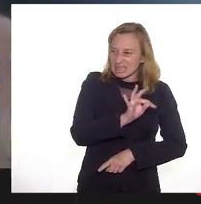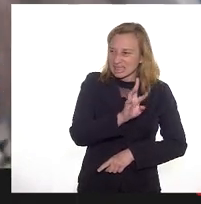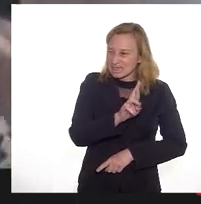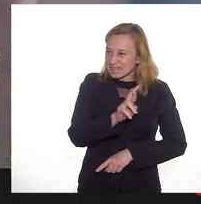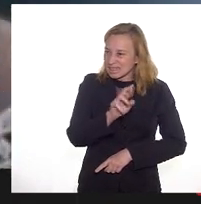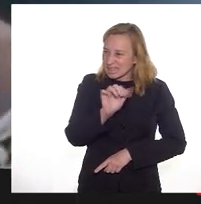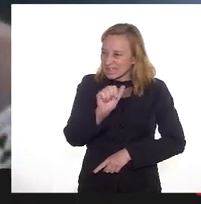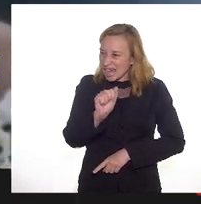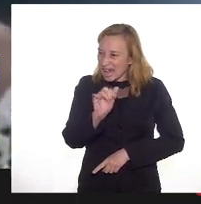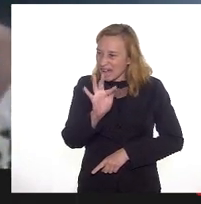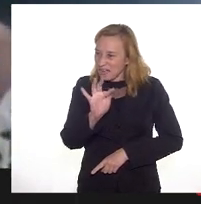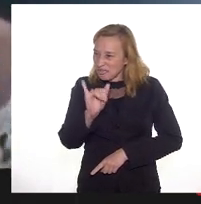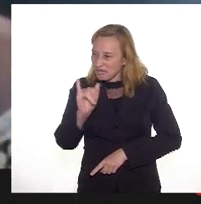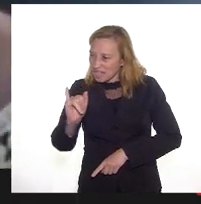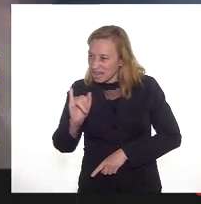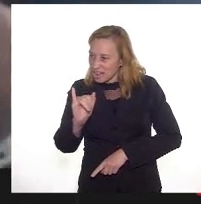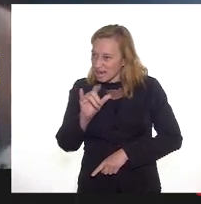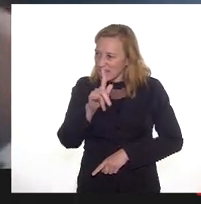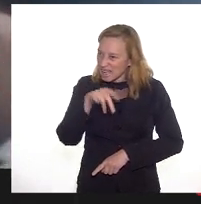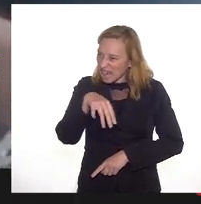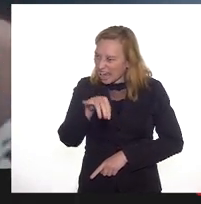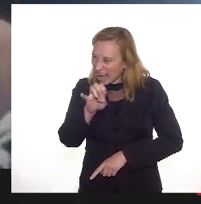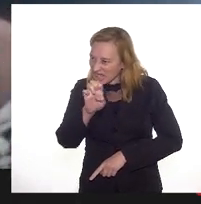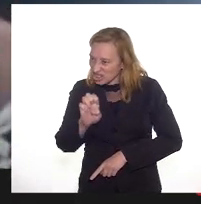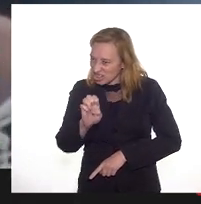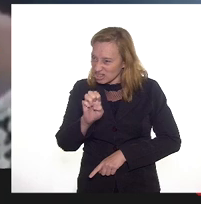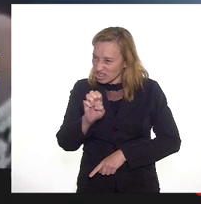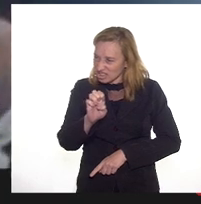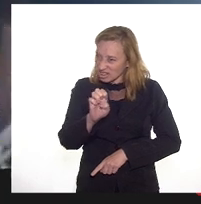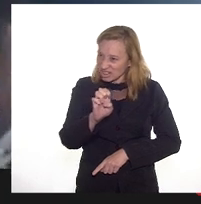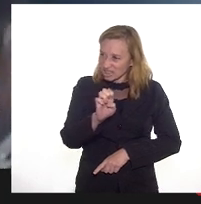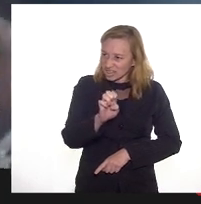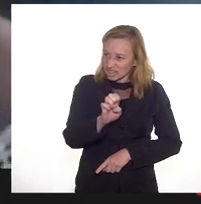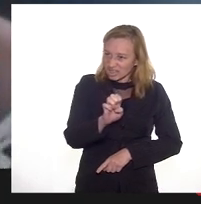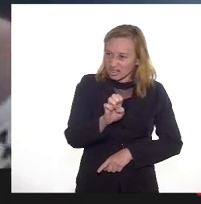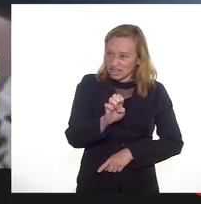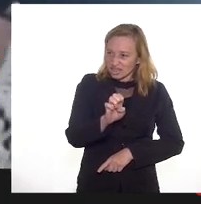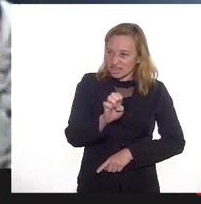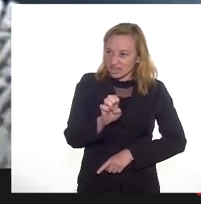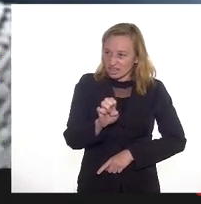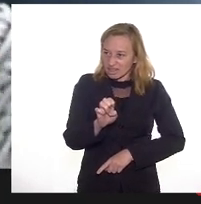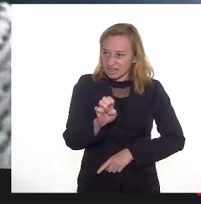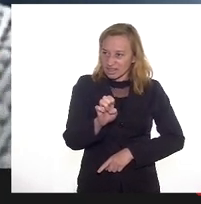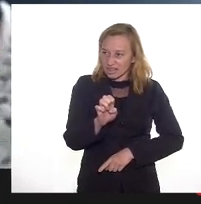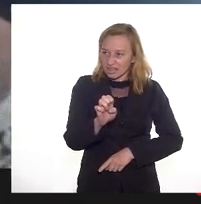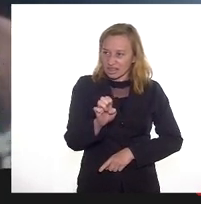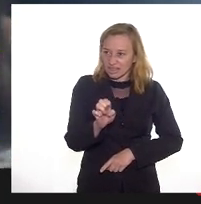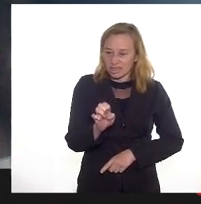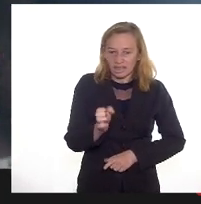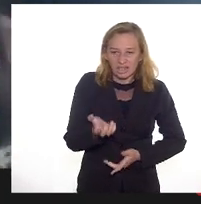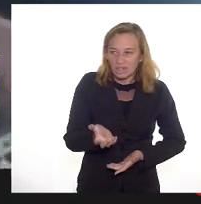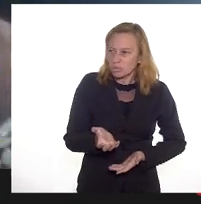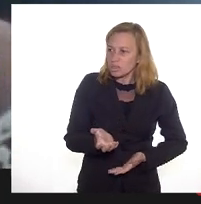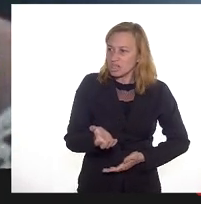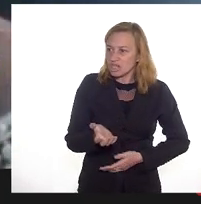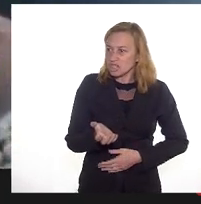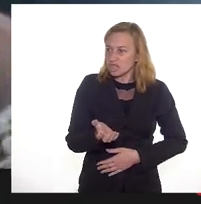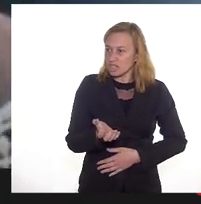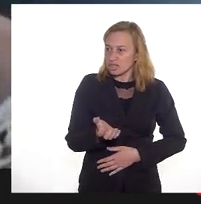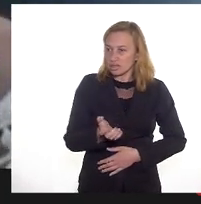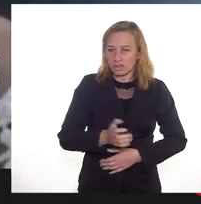milicrentes, traficantes de Cristo, enfim, existem várias designações que eles se auto-intitulam e que a mídia tem reproduzido,